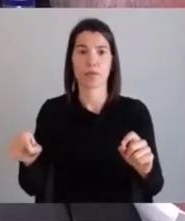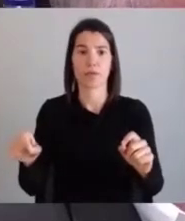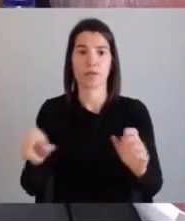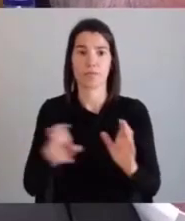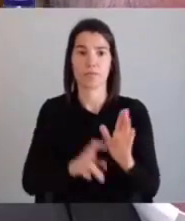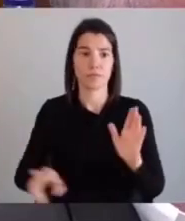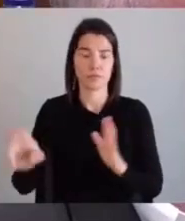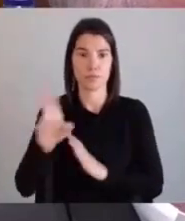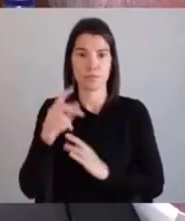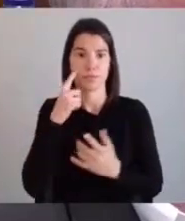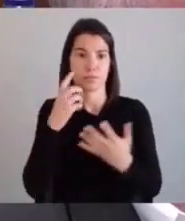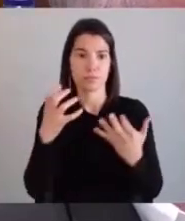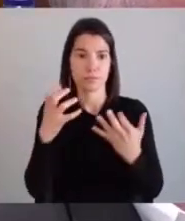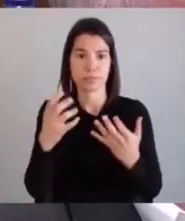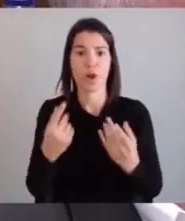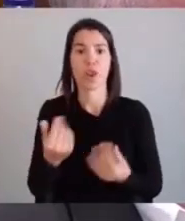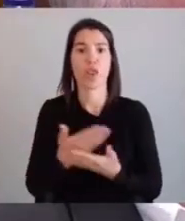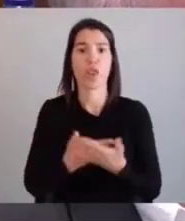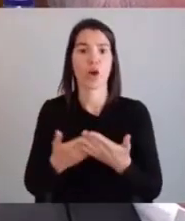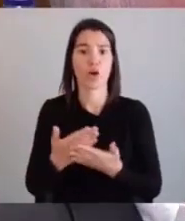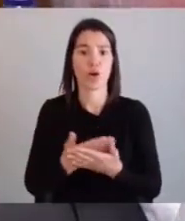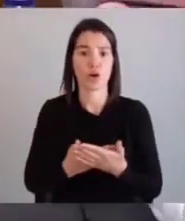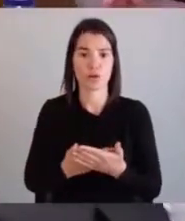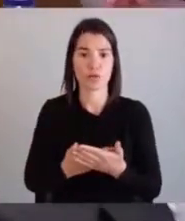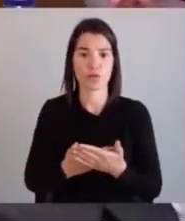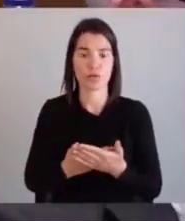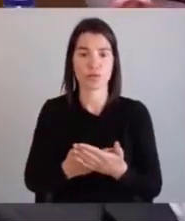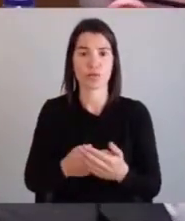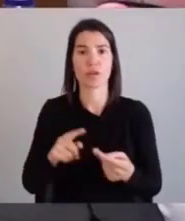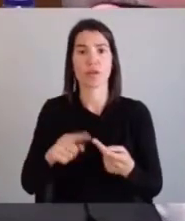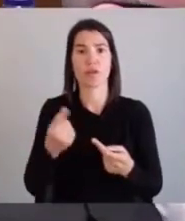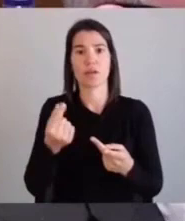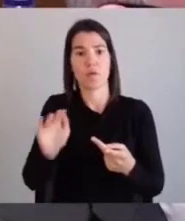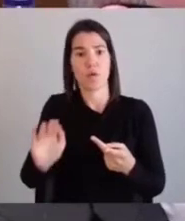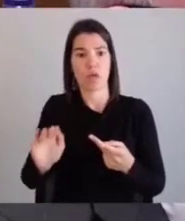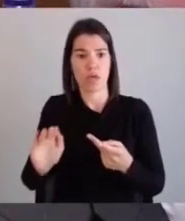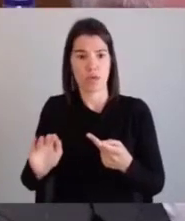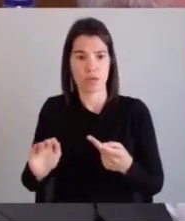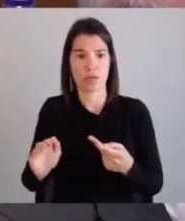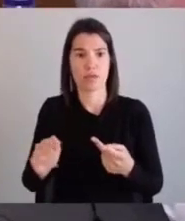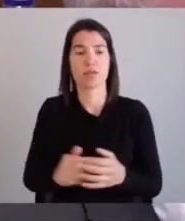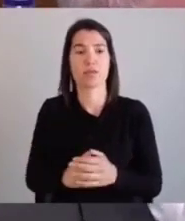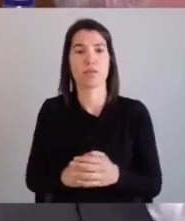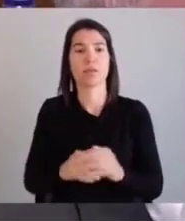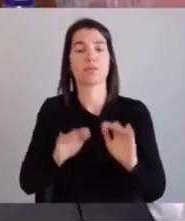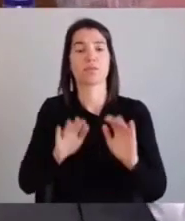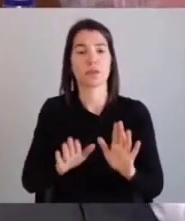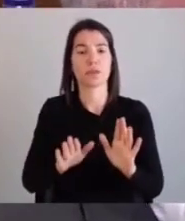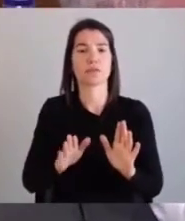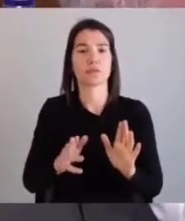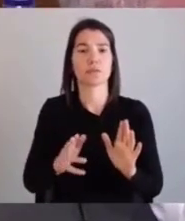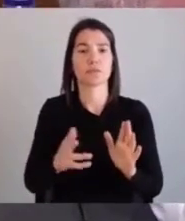desde o volume de negócios ao cash flow líquido. Porém, registra-se